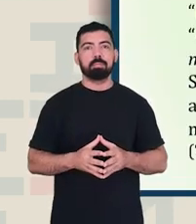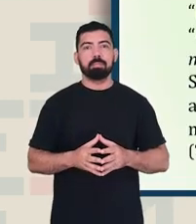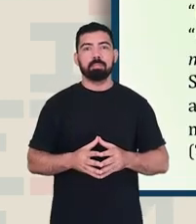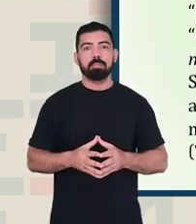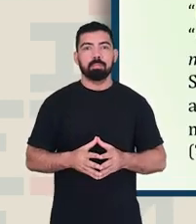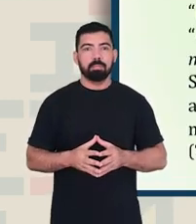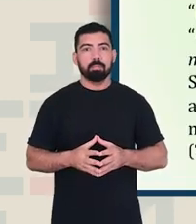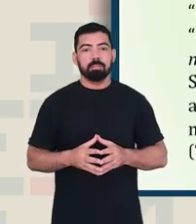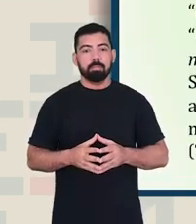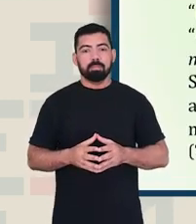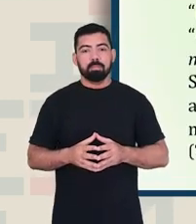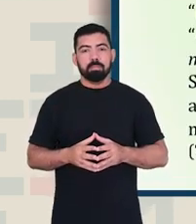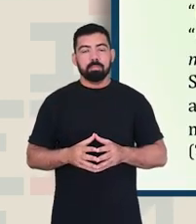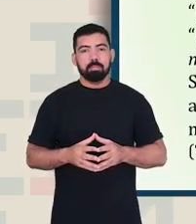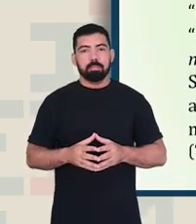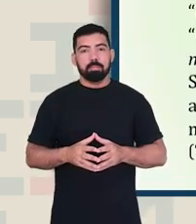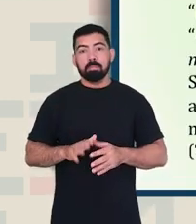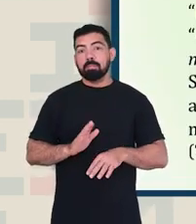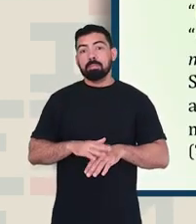Distinta e